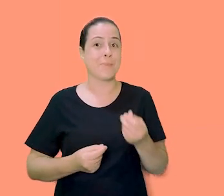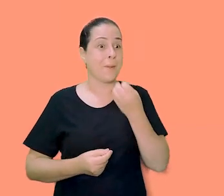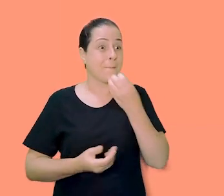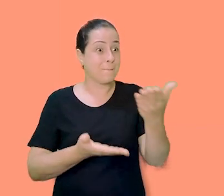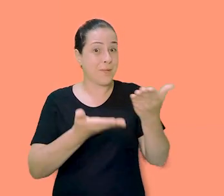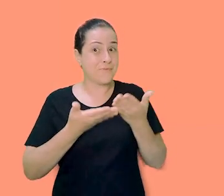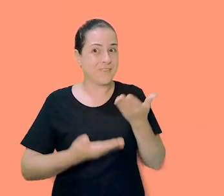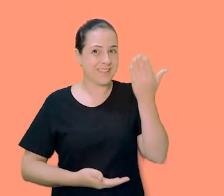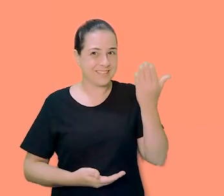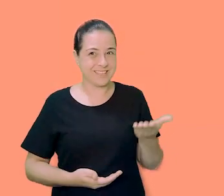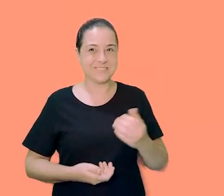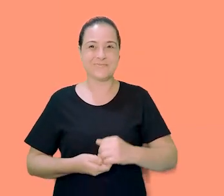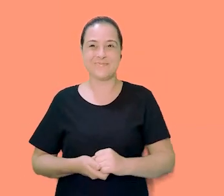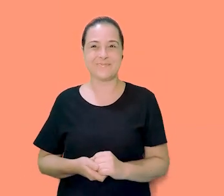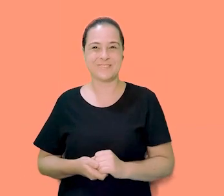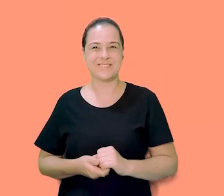bem-vinda.